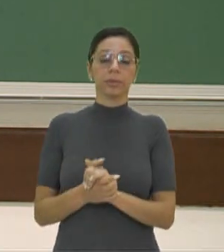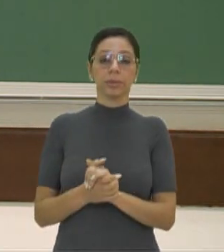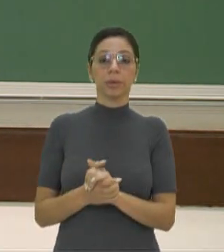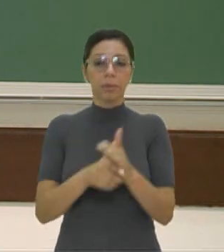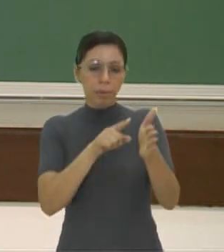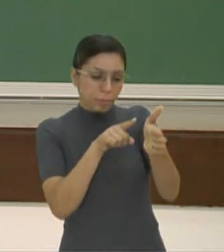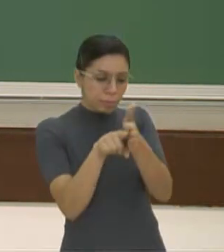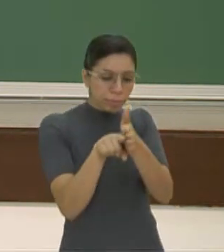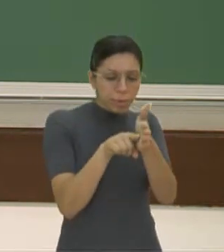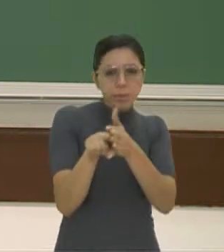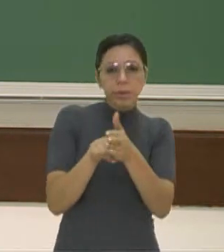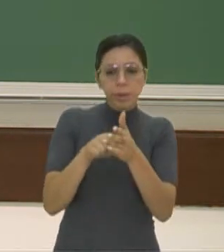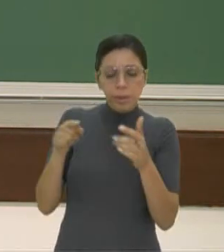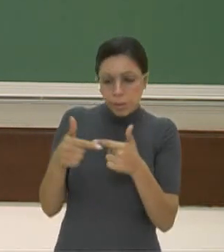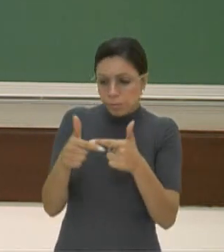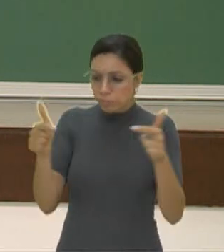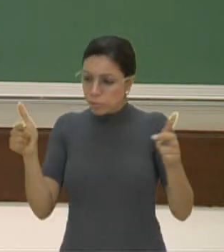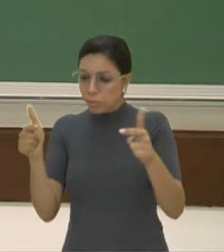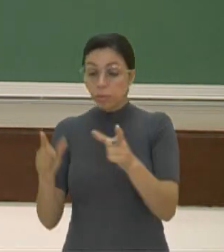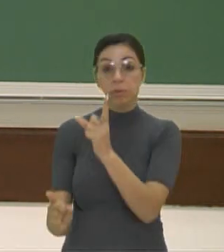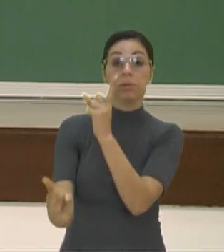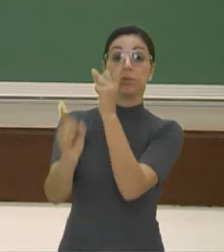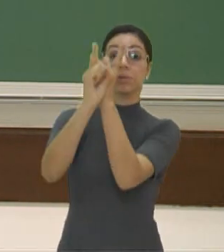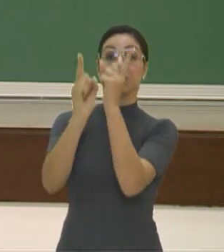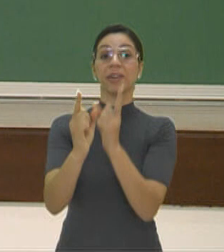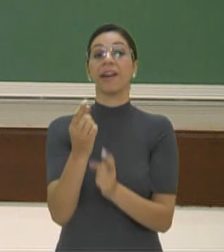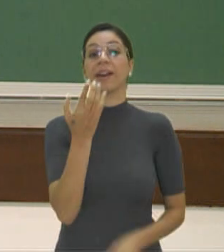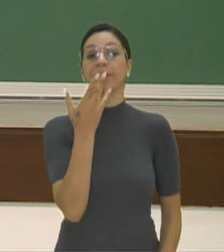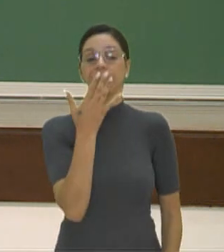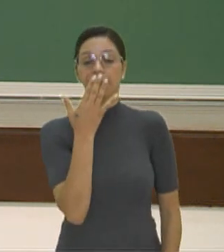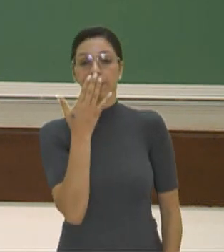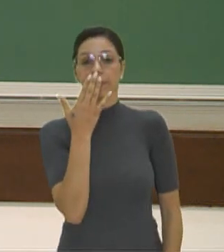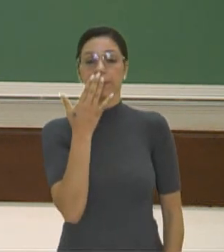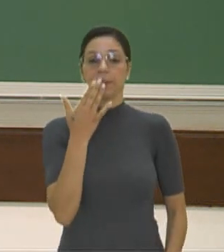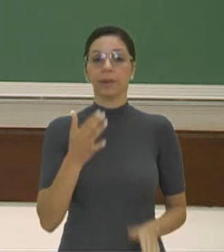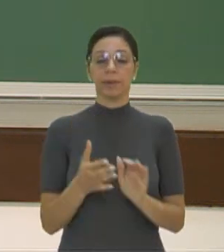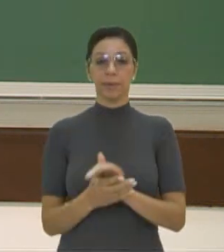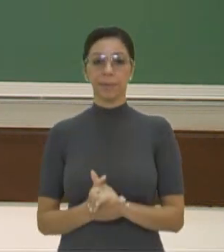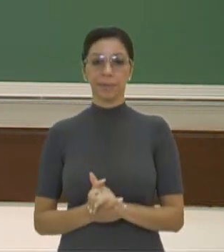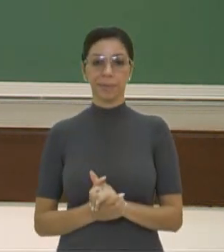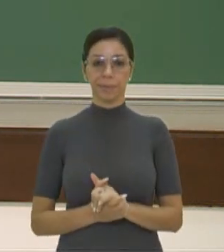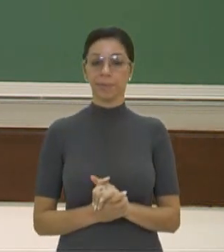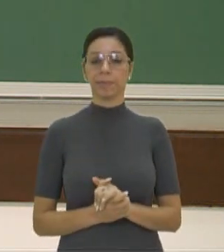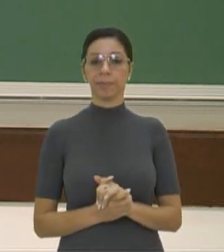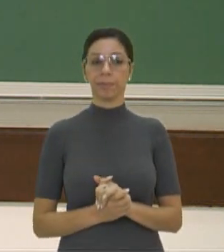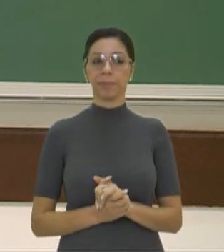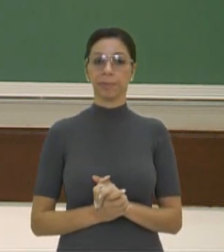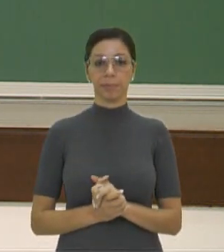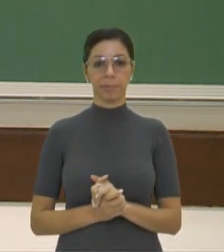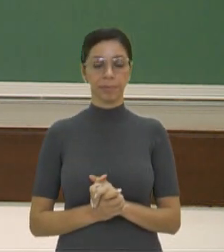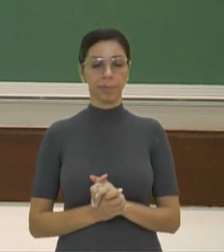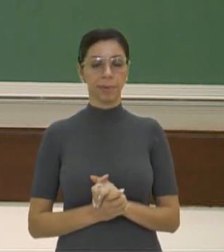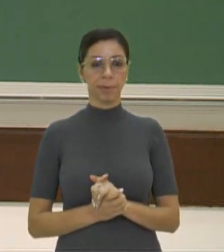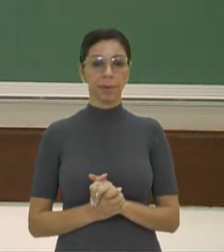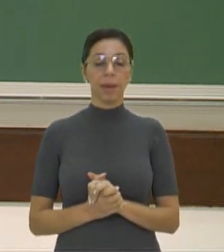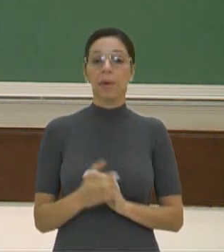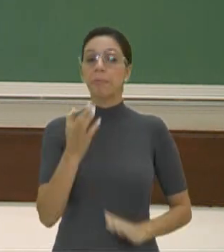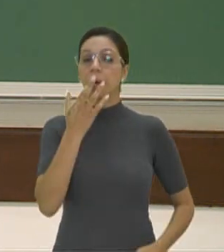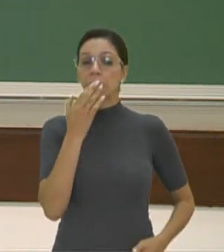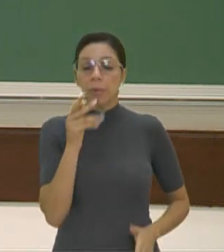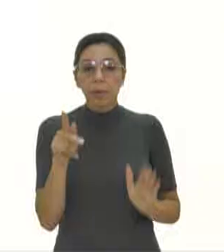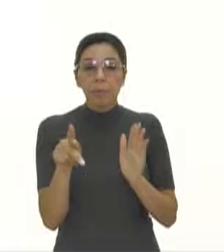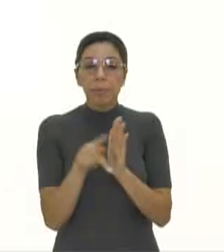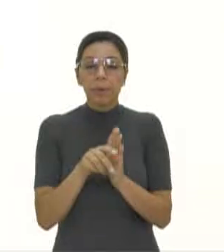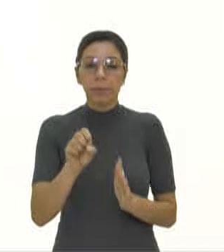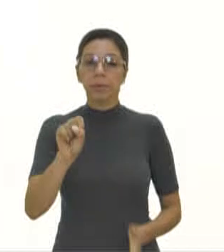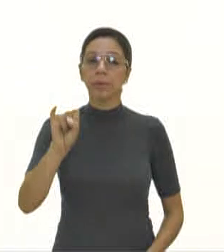suas pesquisas, ele acidentalmente descobriu essa cor, que é um pigmento sintético. Perkin was a